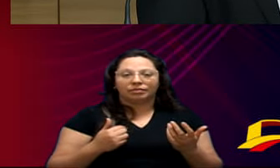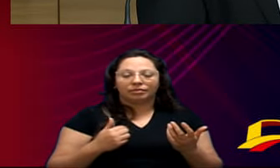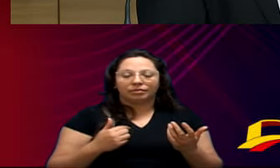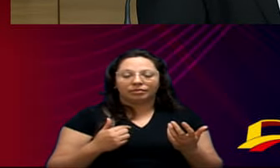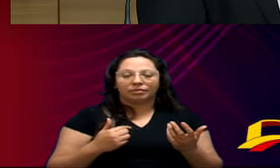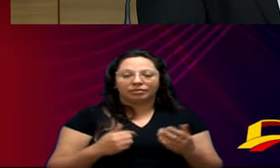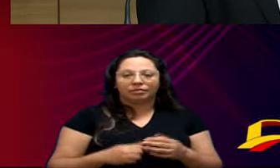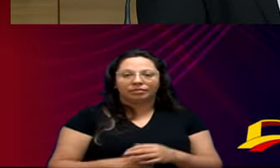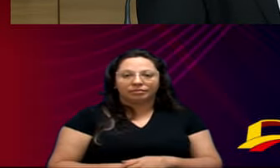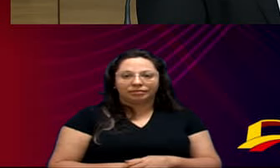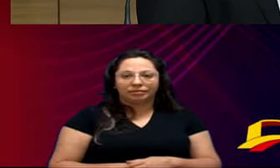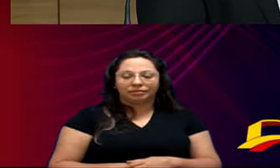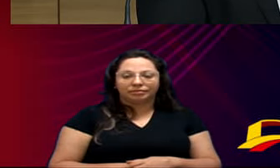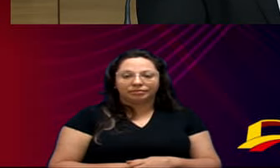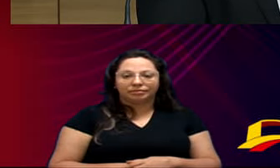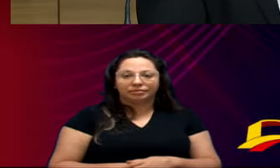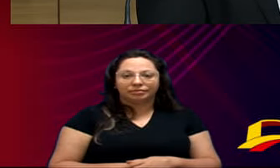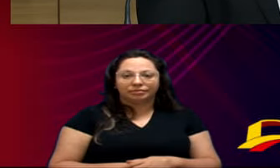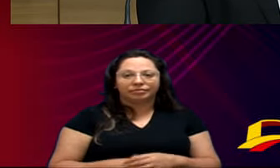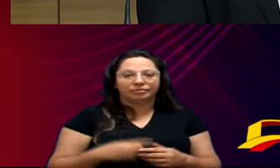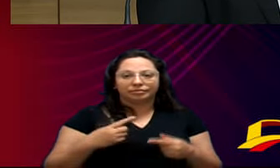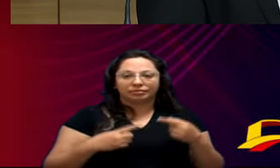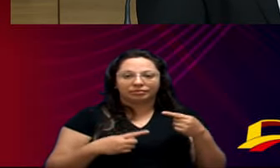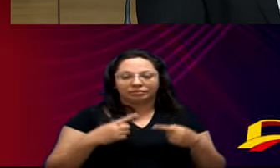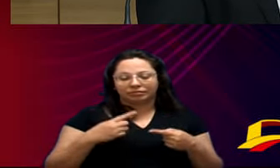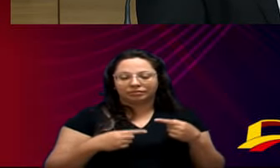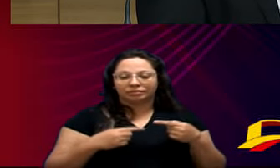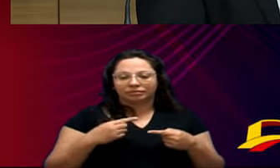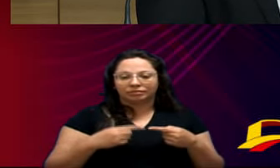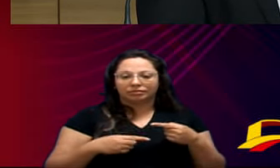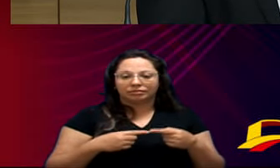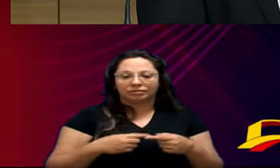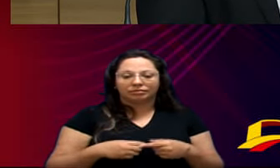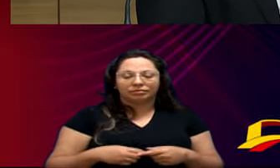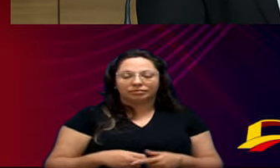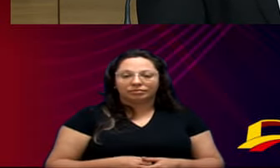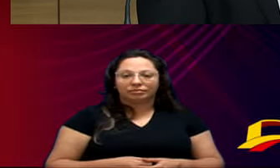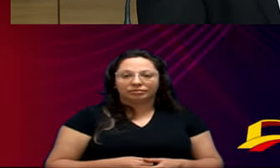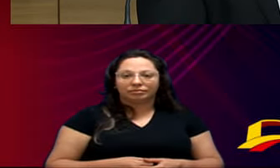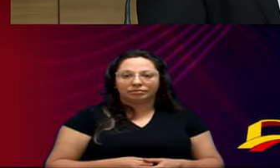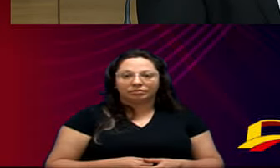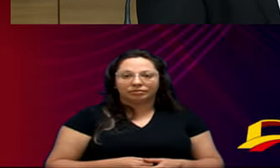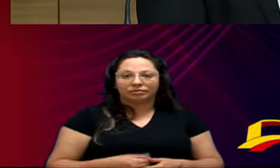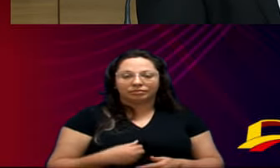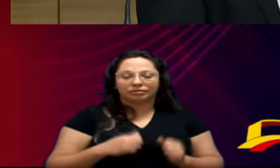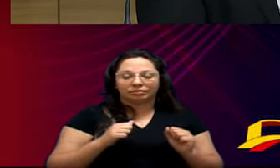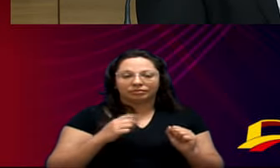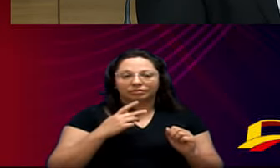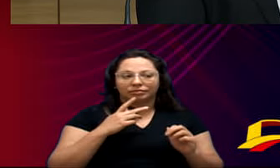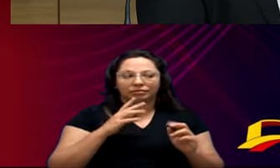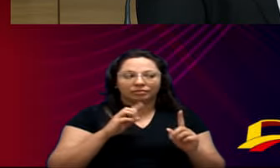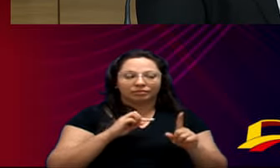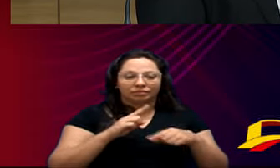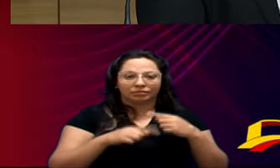é que que esteja um pouco exagerado ou eu posso mandar as fotos para senhor depois passar aqui no telão da casa aqui tranquilo pode ocorrer